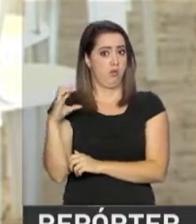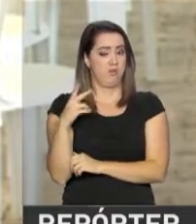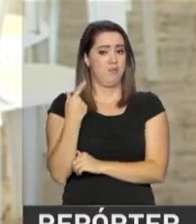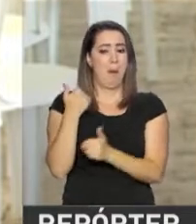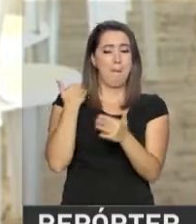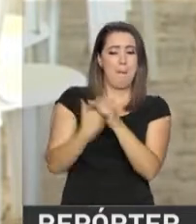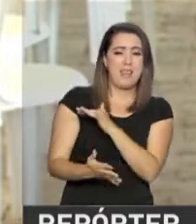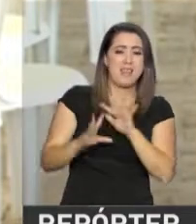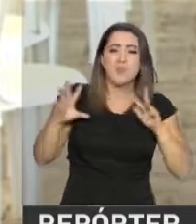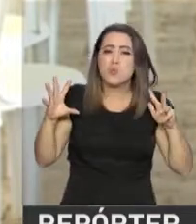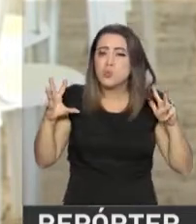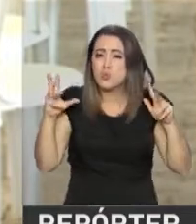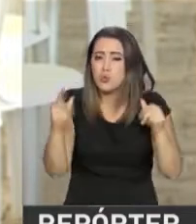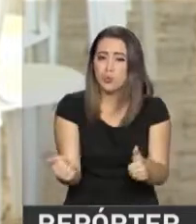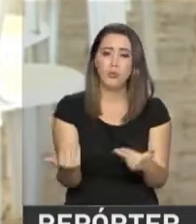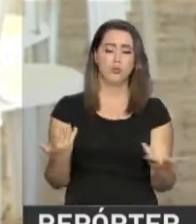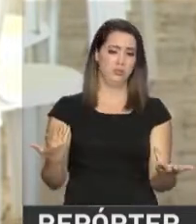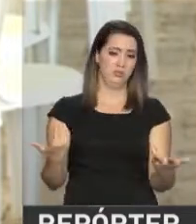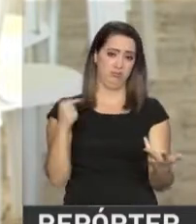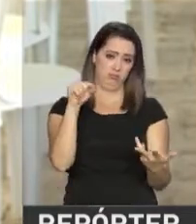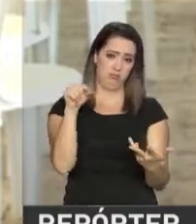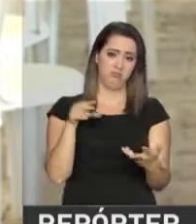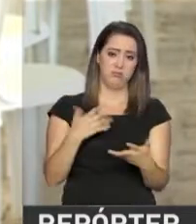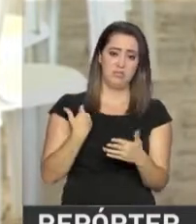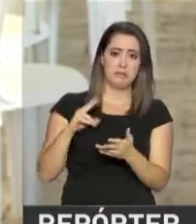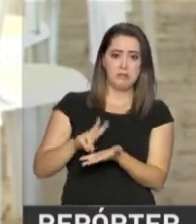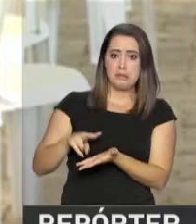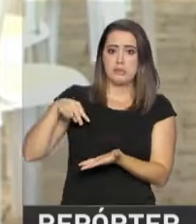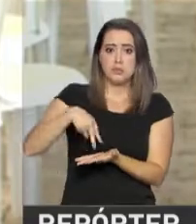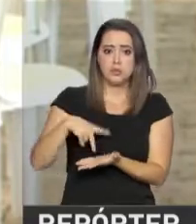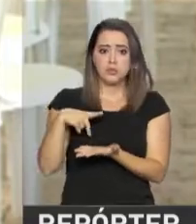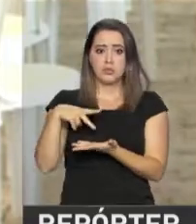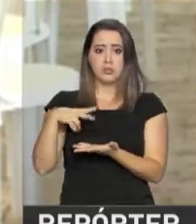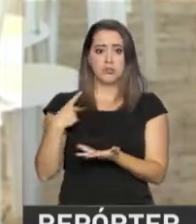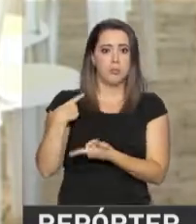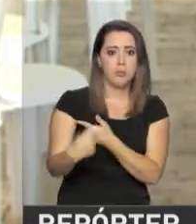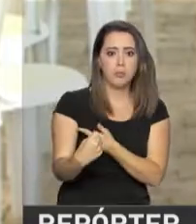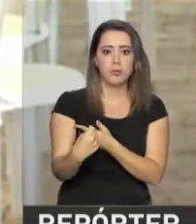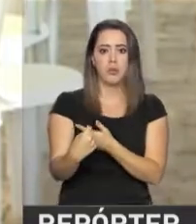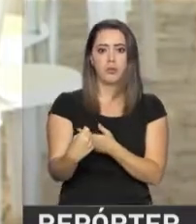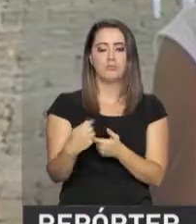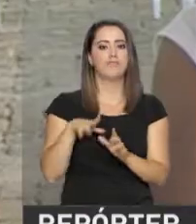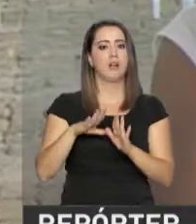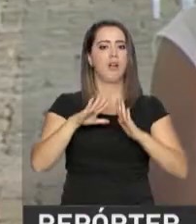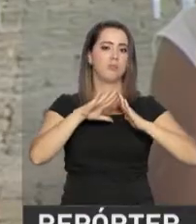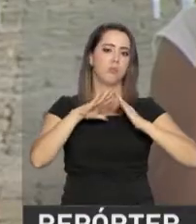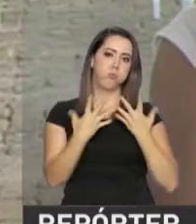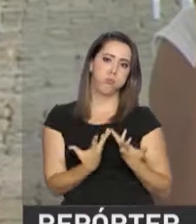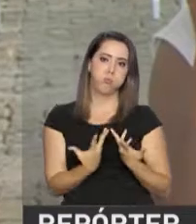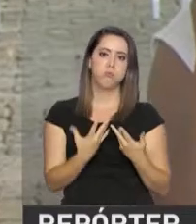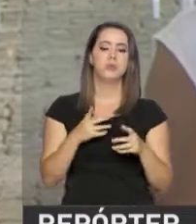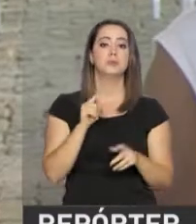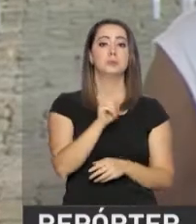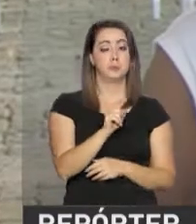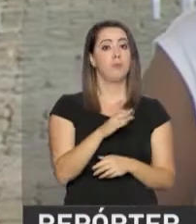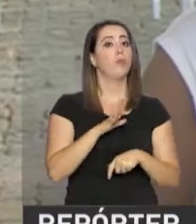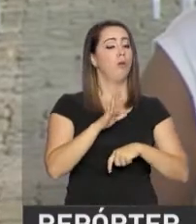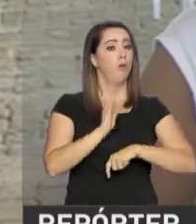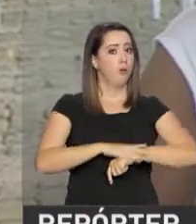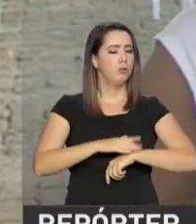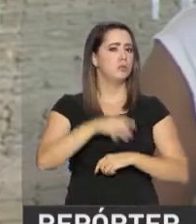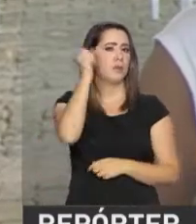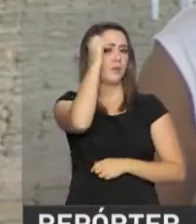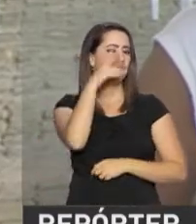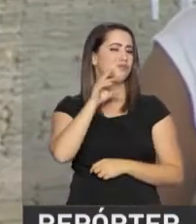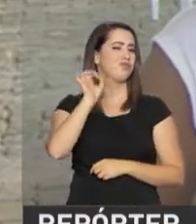tudo tu é um jovem está aqui ele levantou e saiu eu tenho é nada os tempos difíceis não ficará apenas na